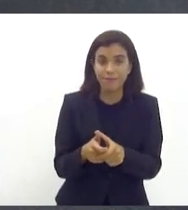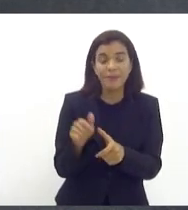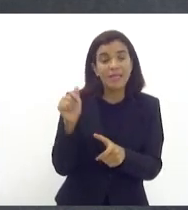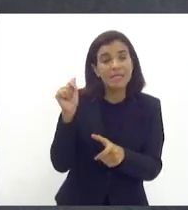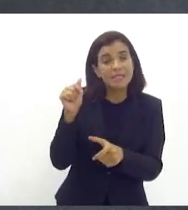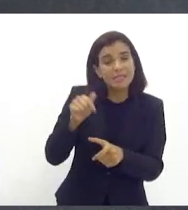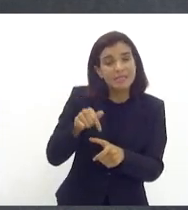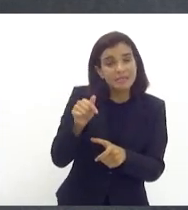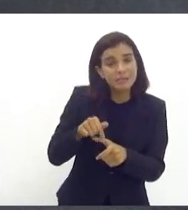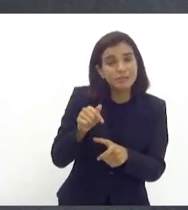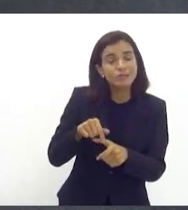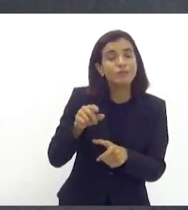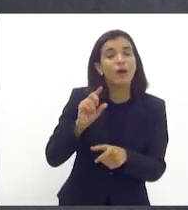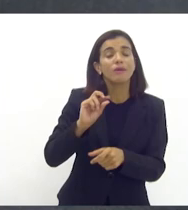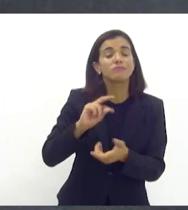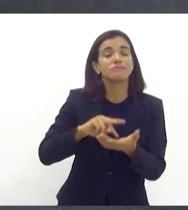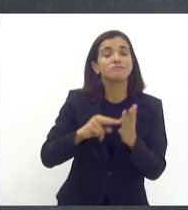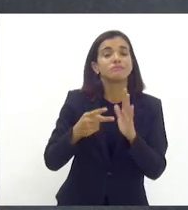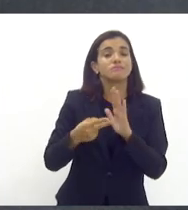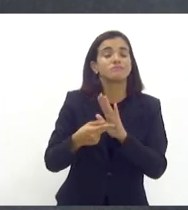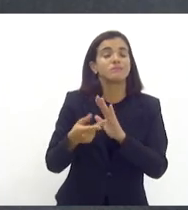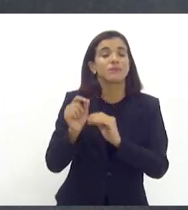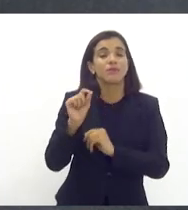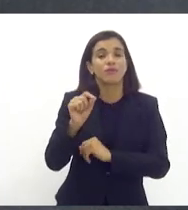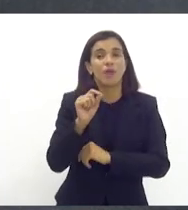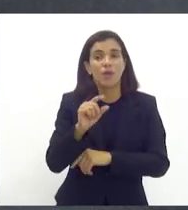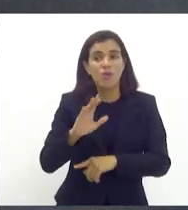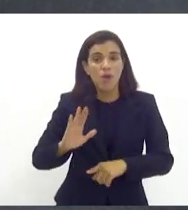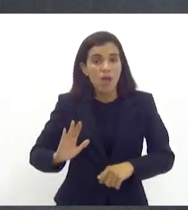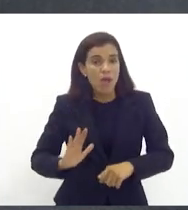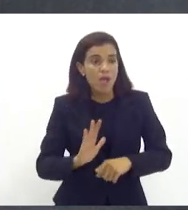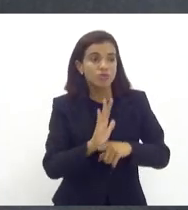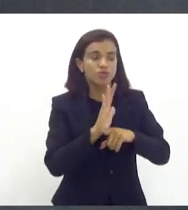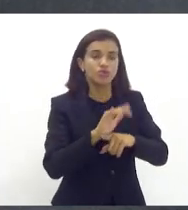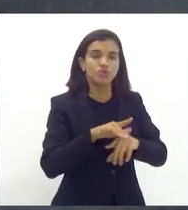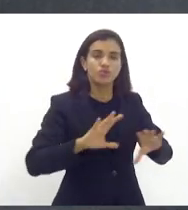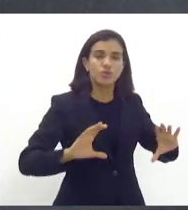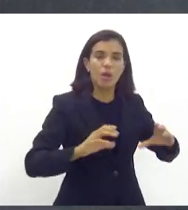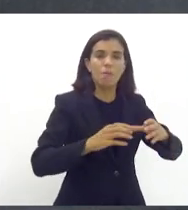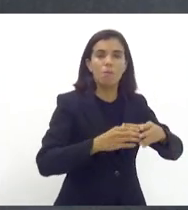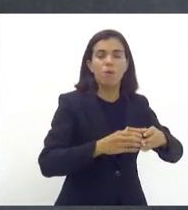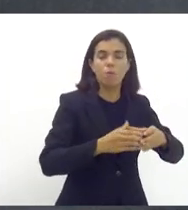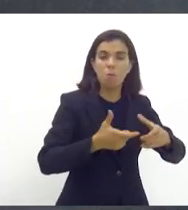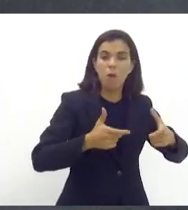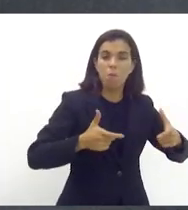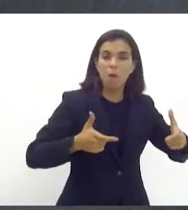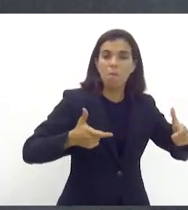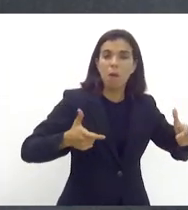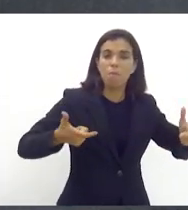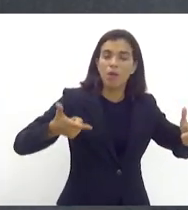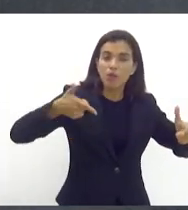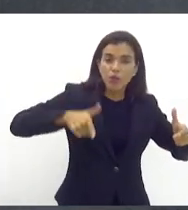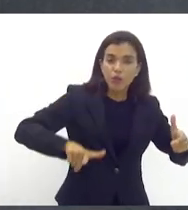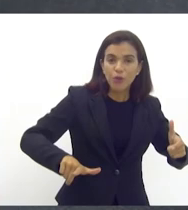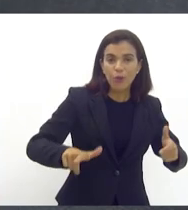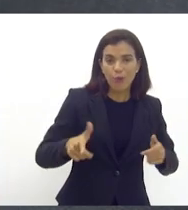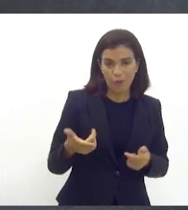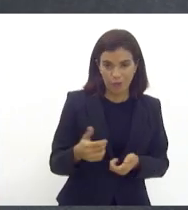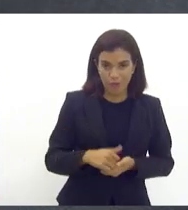ser uma redenção, uma luz no final do túnel para aqueles que